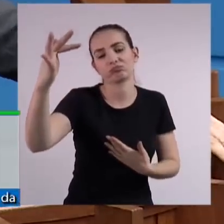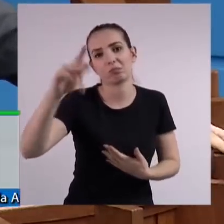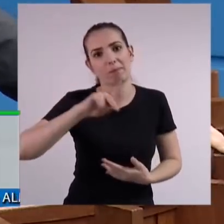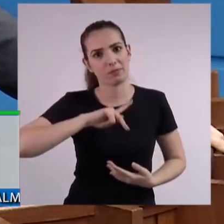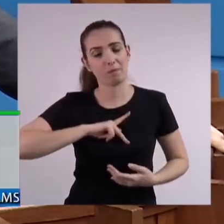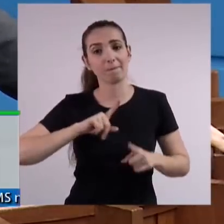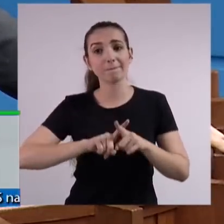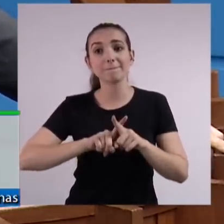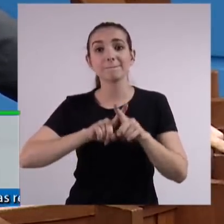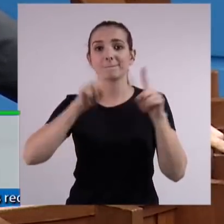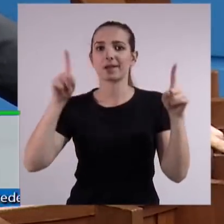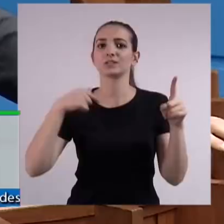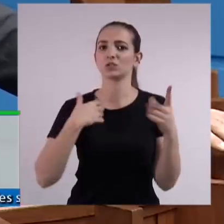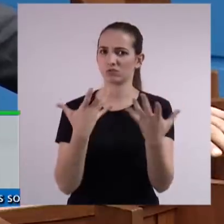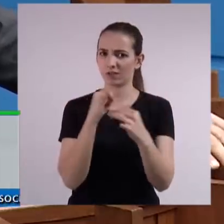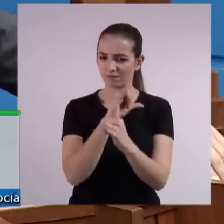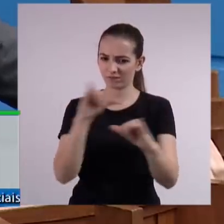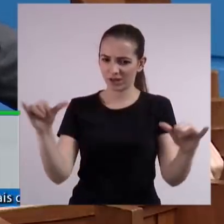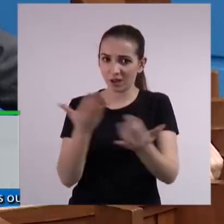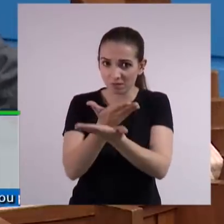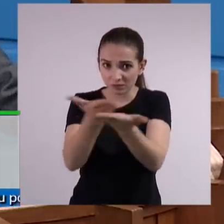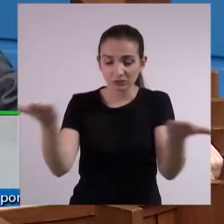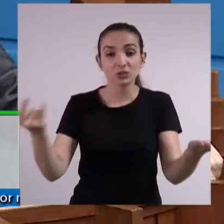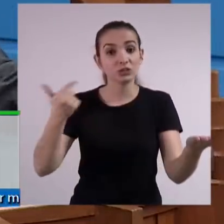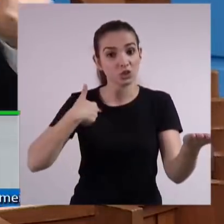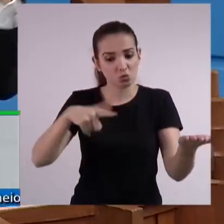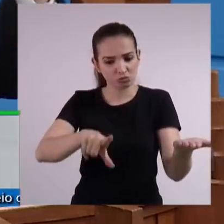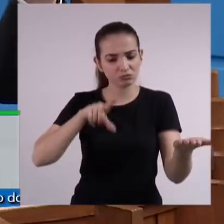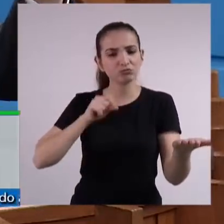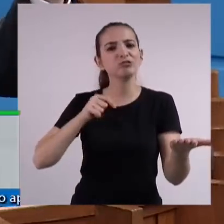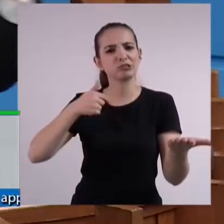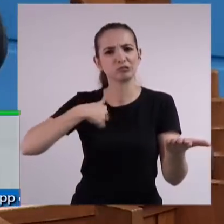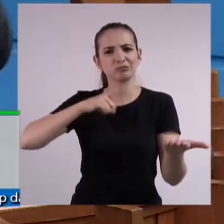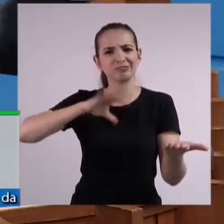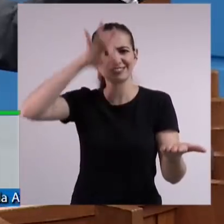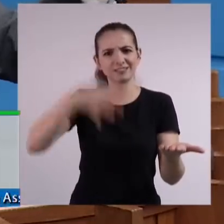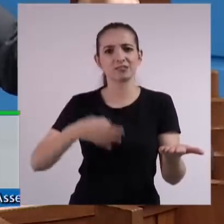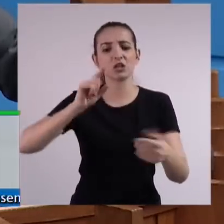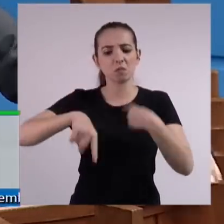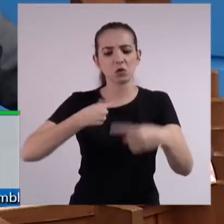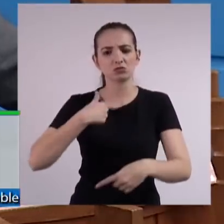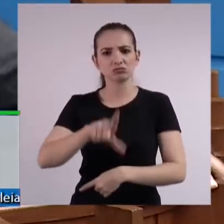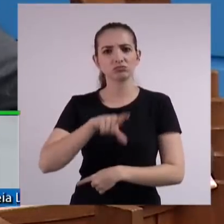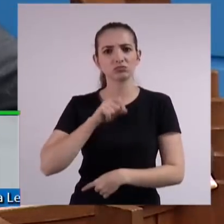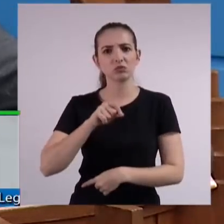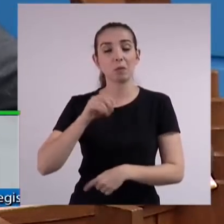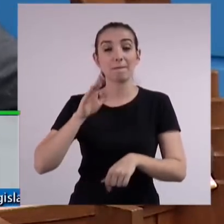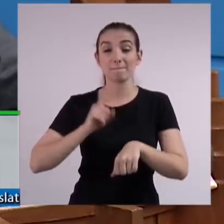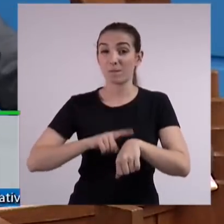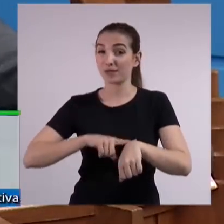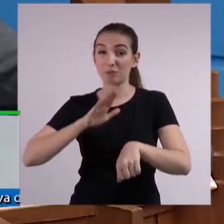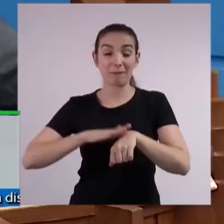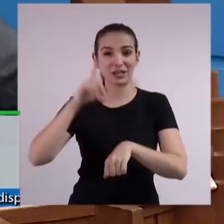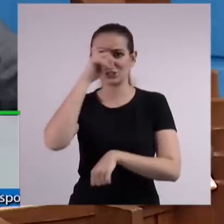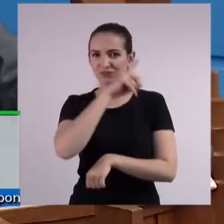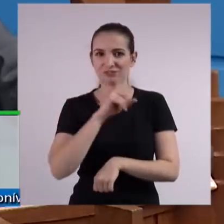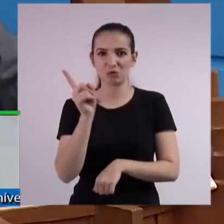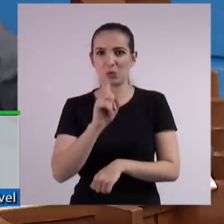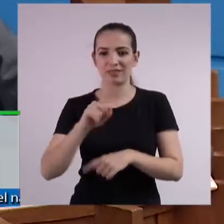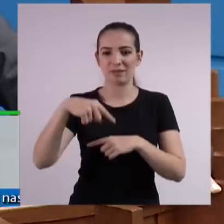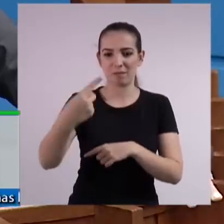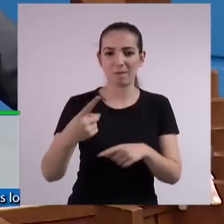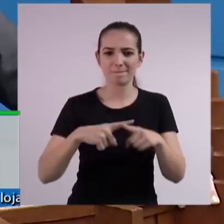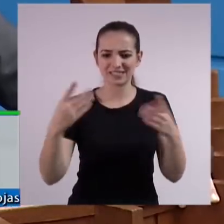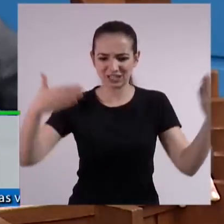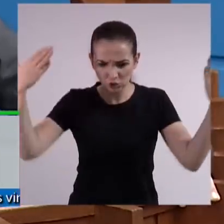para os senhores que tomei essa decisão e após tomá-la, que o momento mais difícil não é o pós, é